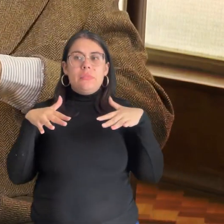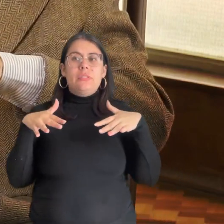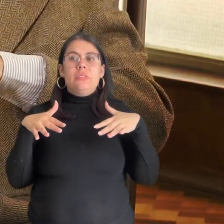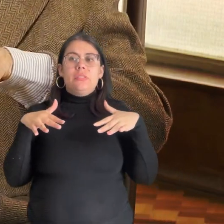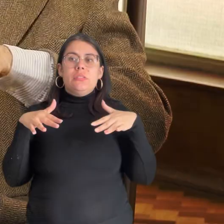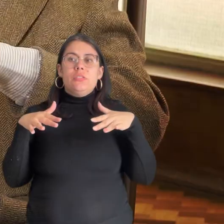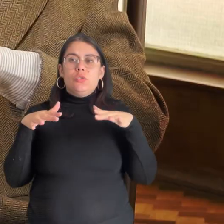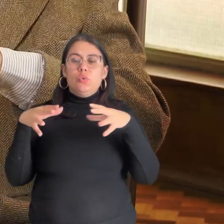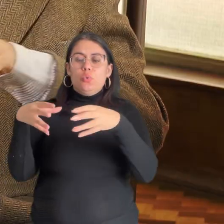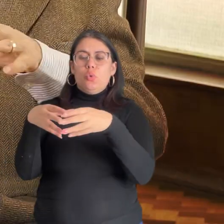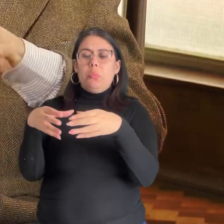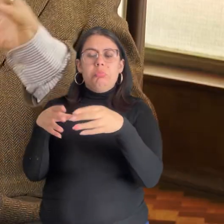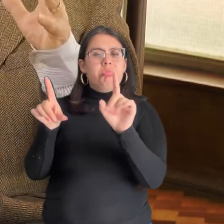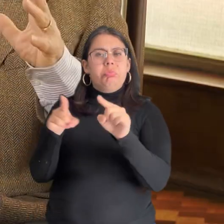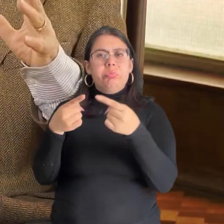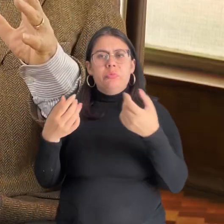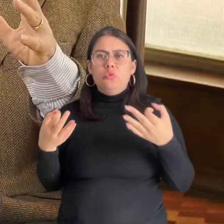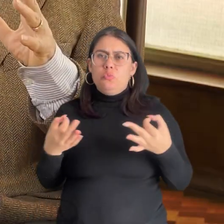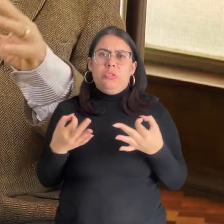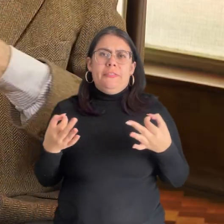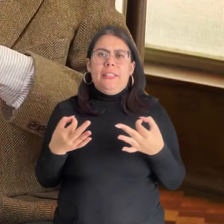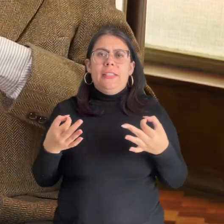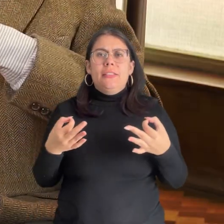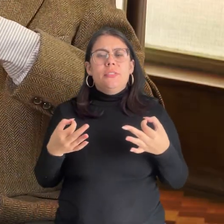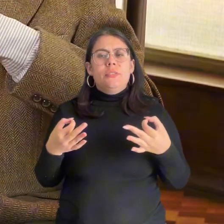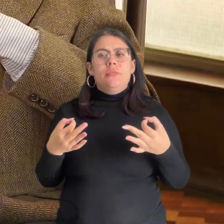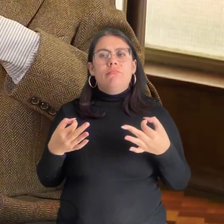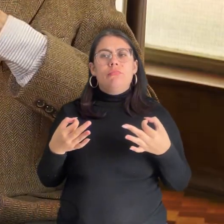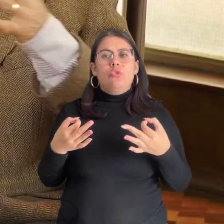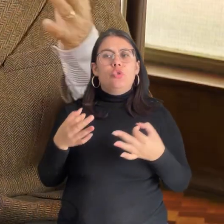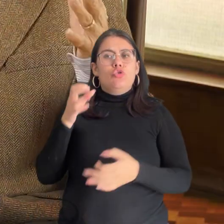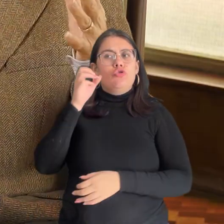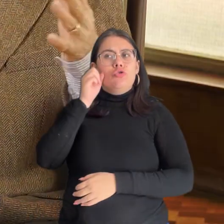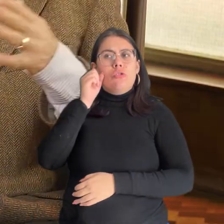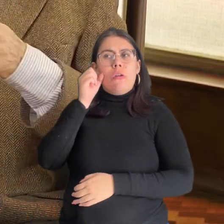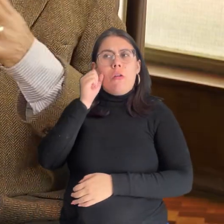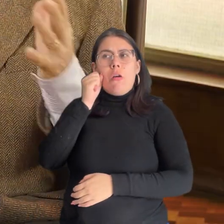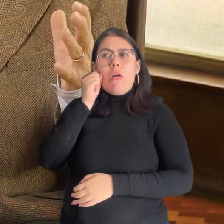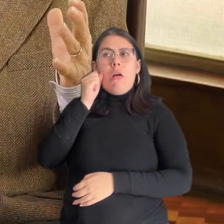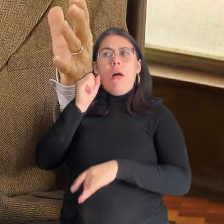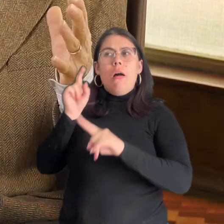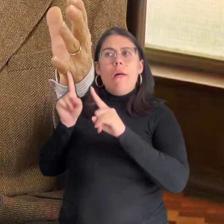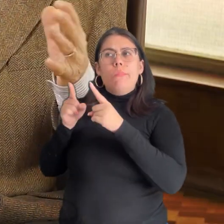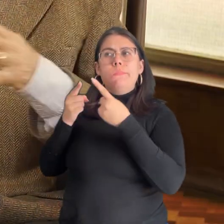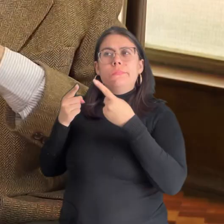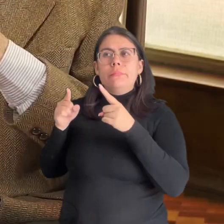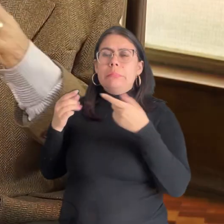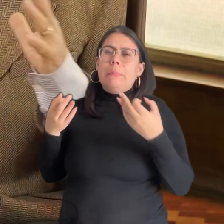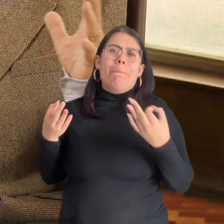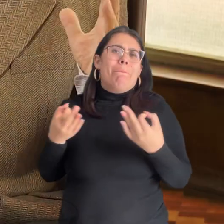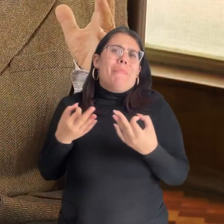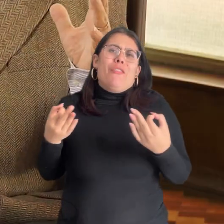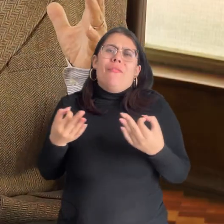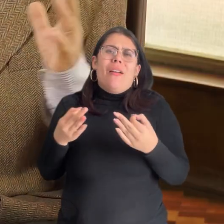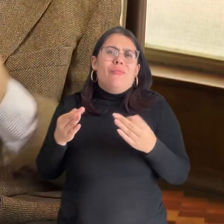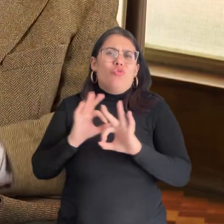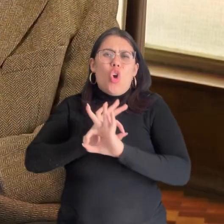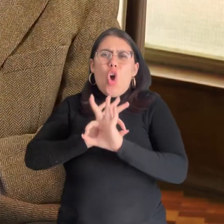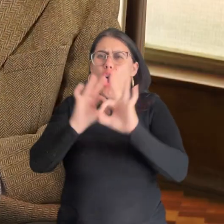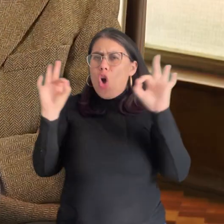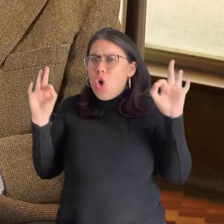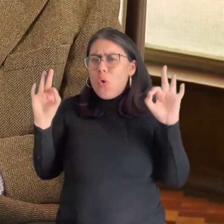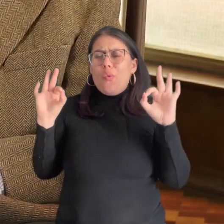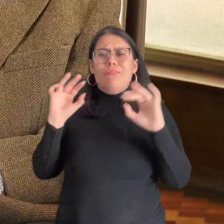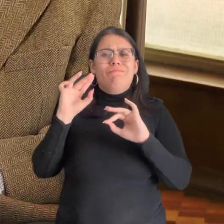plateia e orquestra fantástica, com uma acústica excepcional. Excepcional